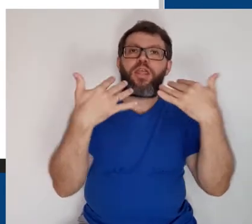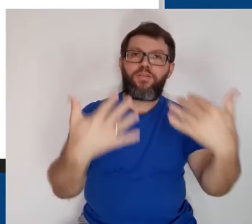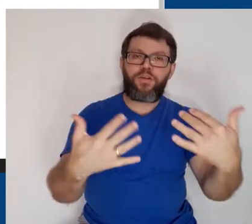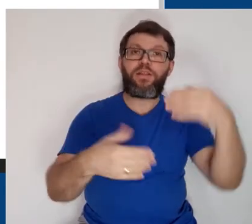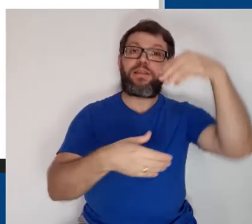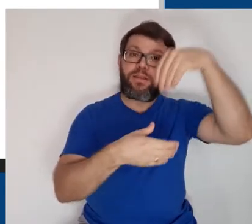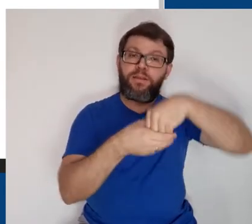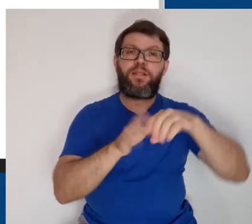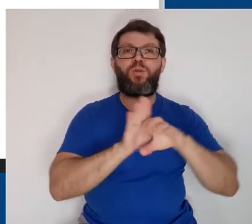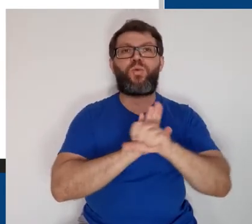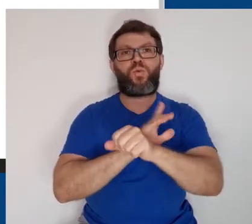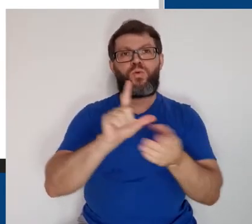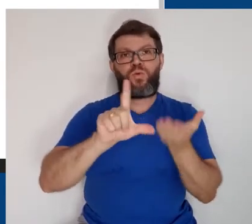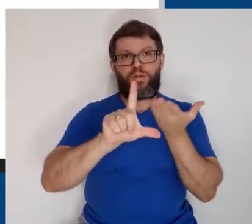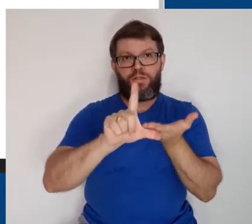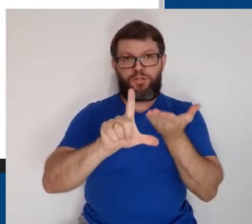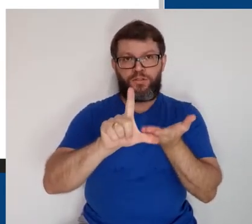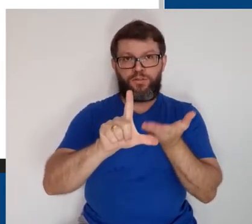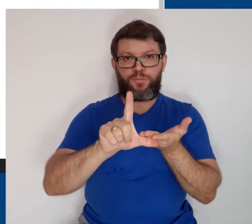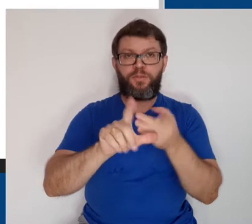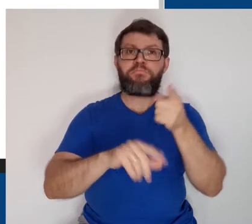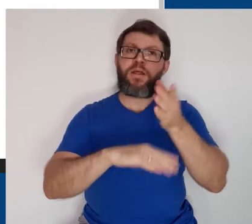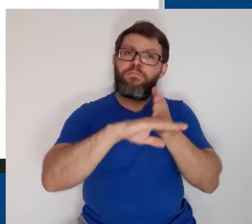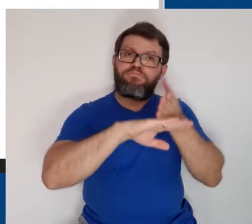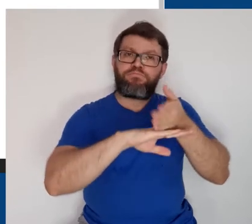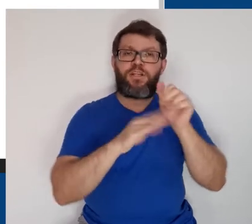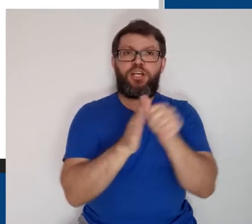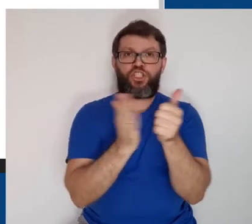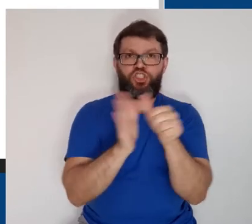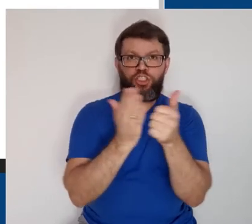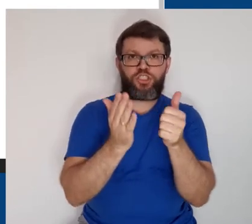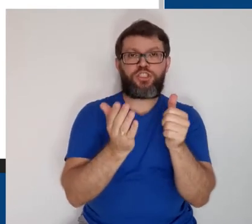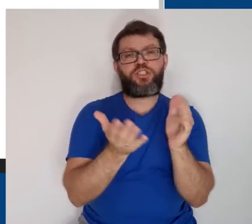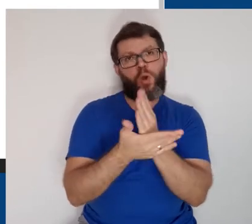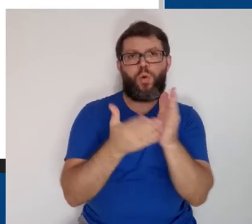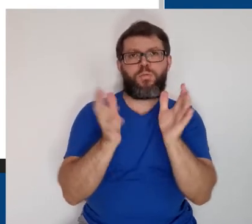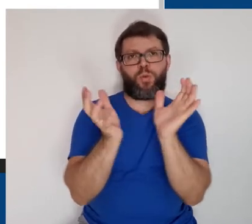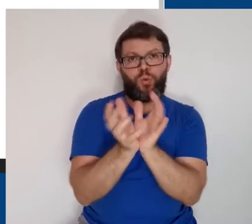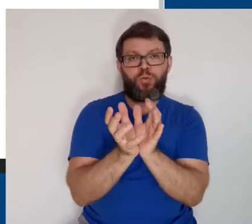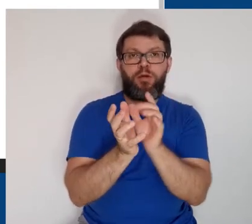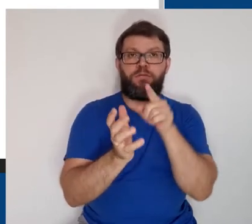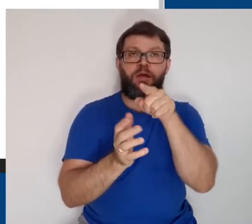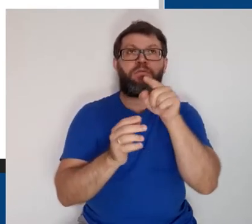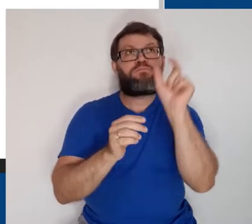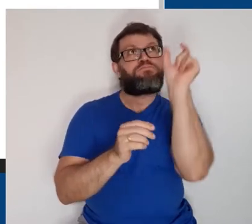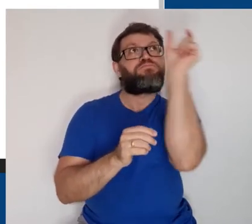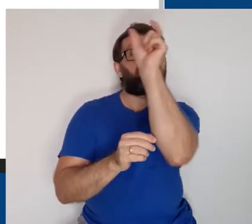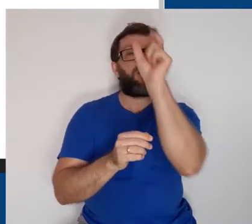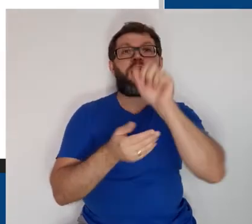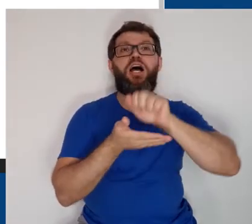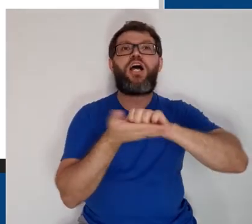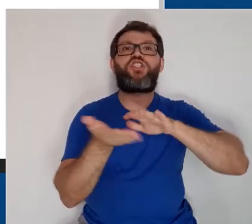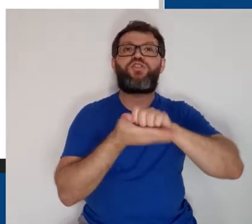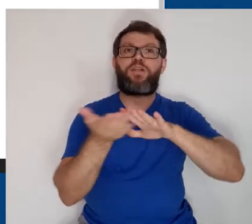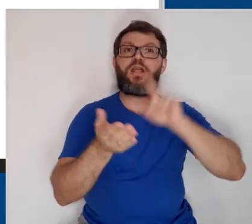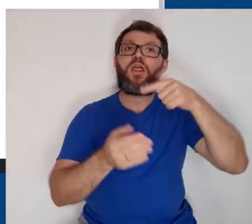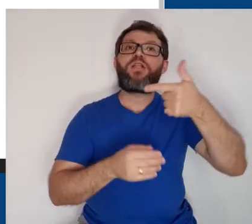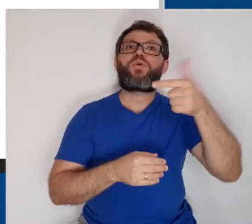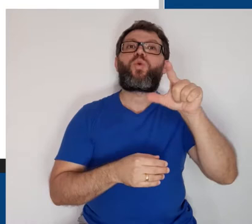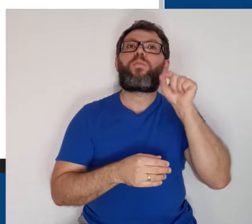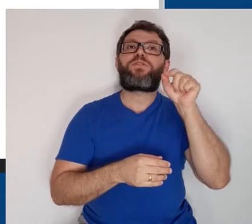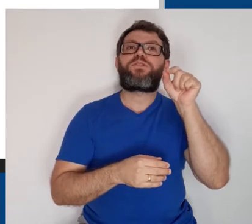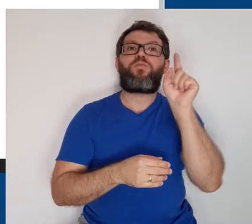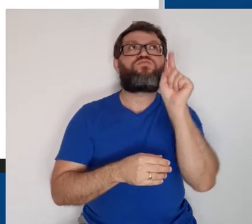dentro do Google classroom para acessar a agenda de alguma das turmas vamos para aba atividades a